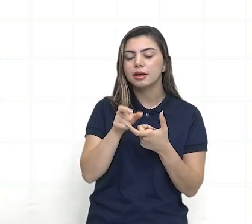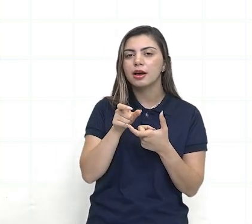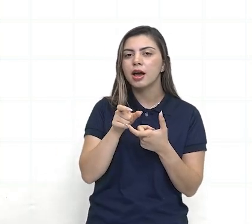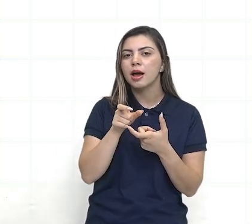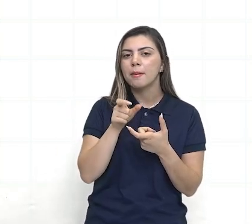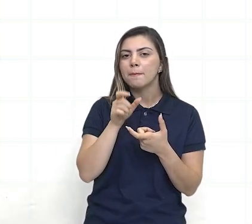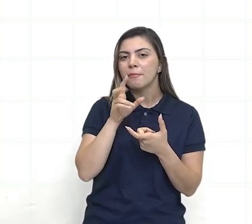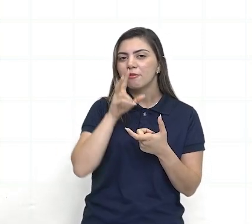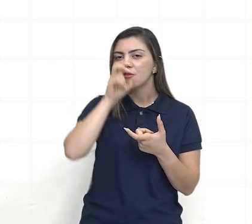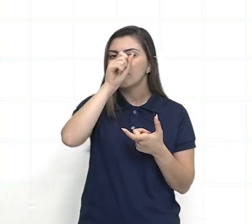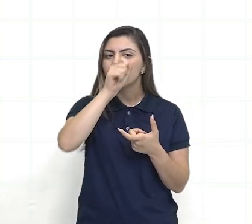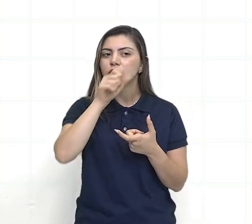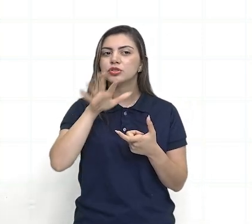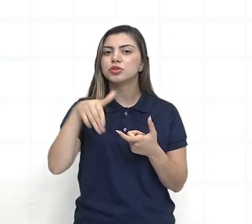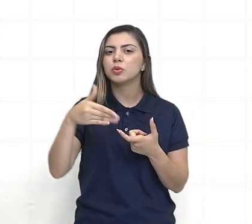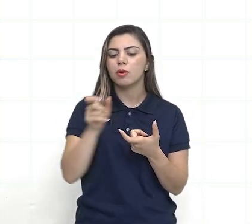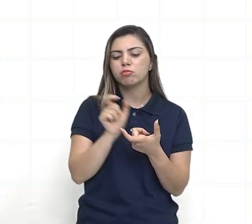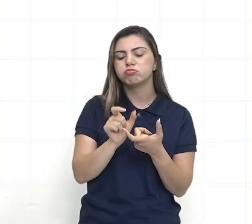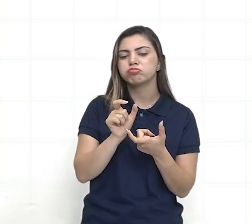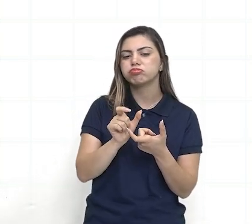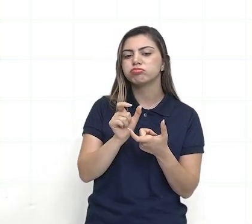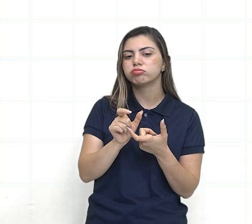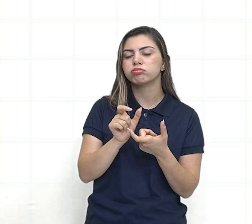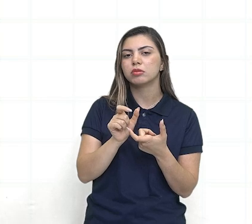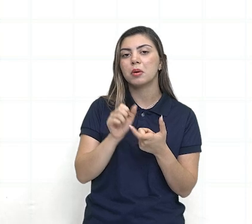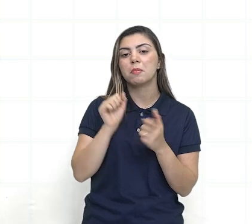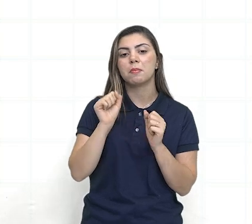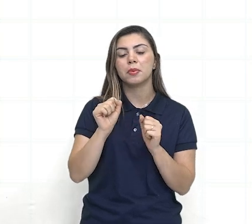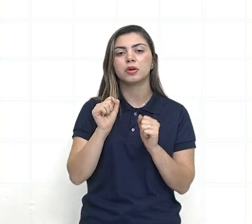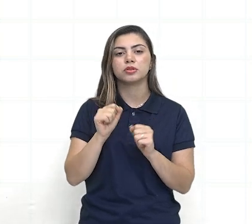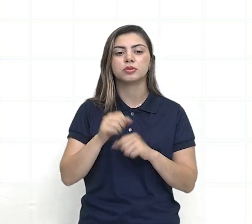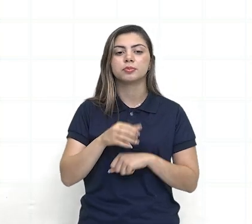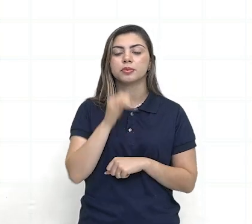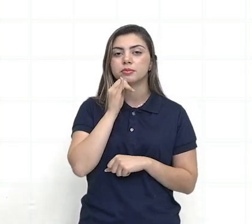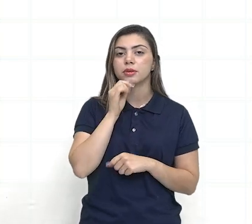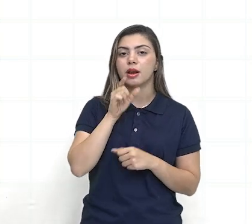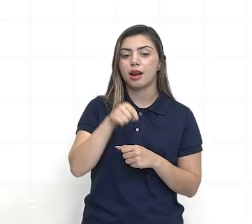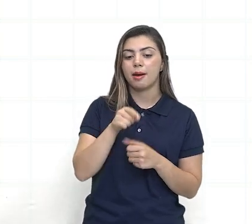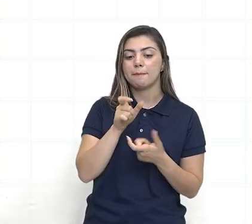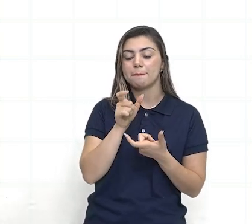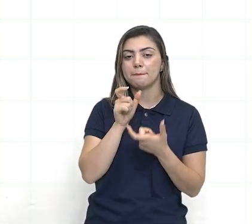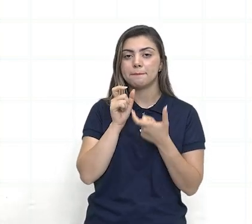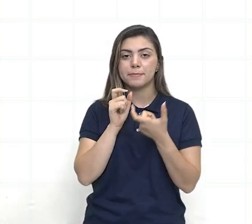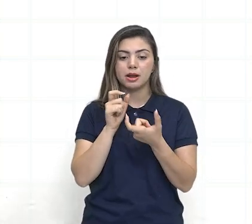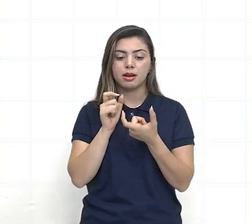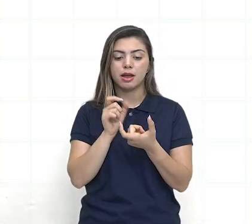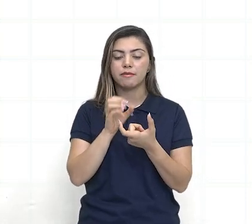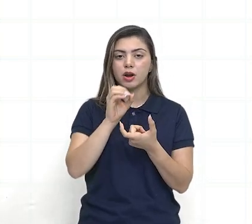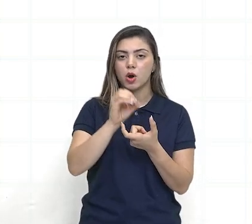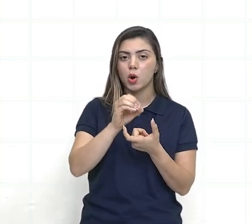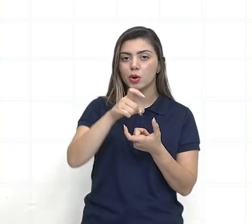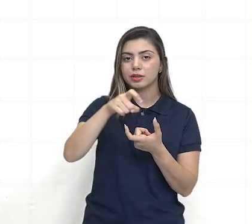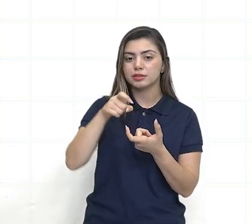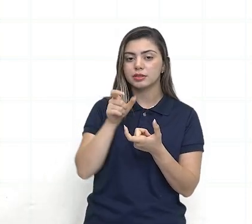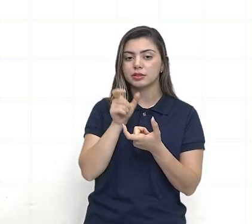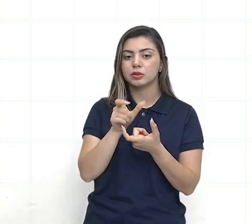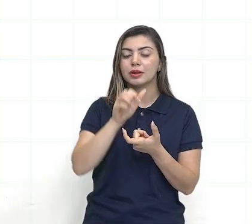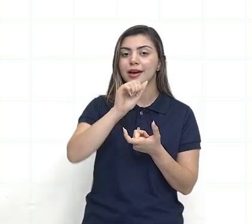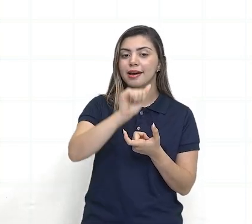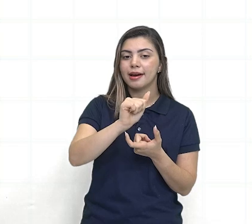certo? Na terminação da palavra. Então, a palavra oxítona que terminar em